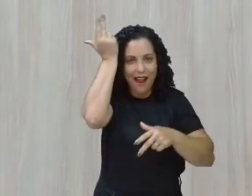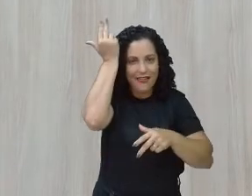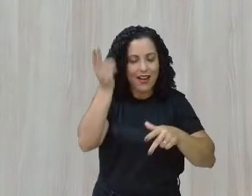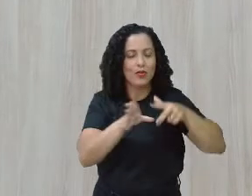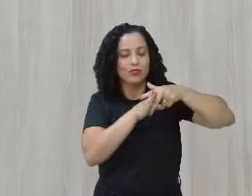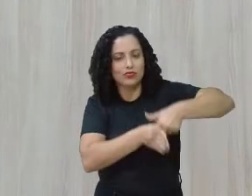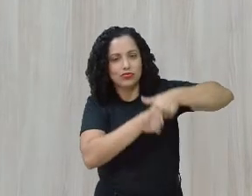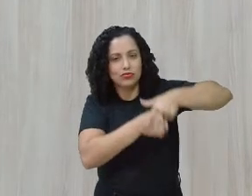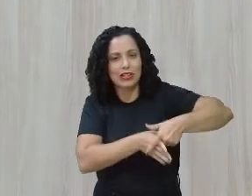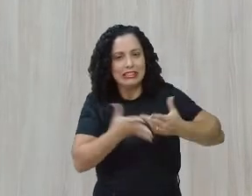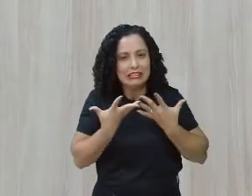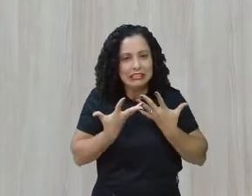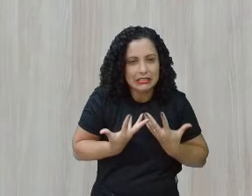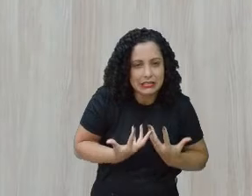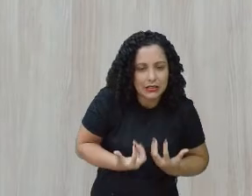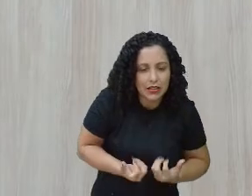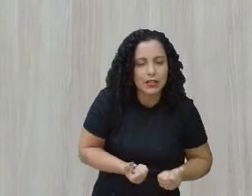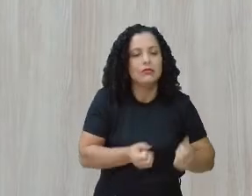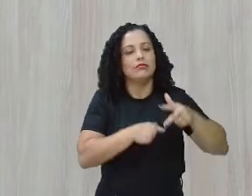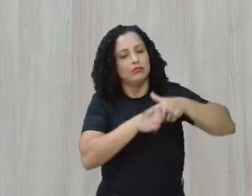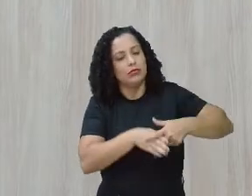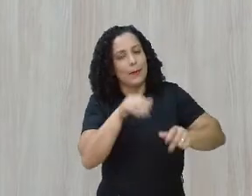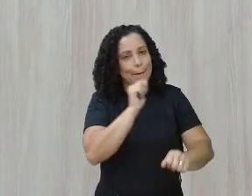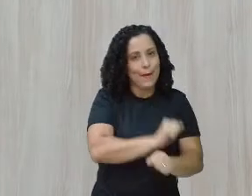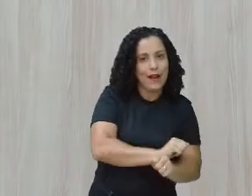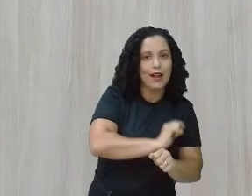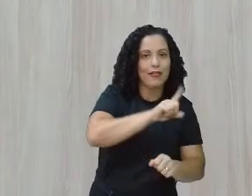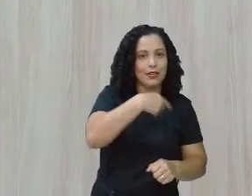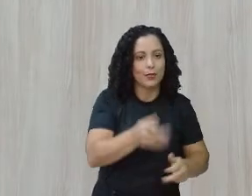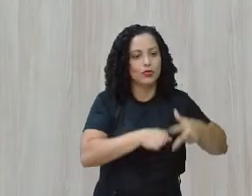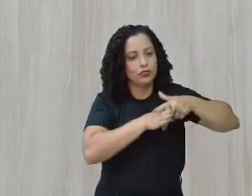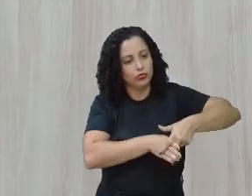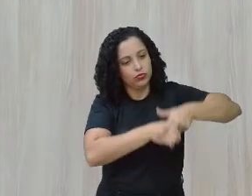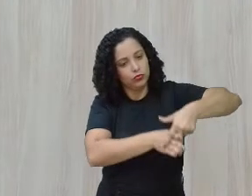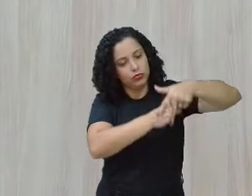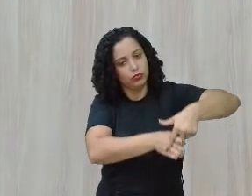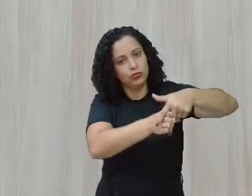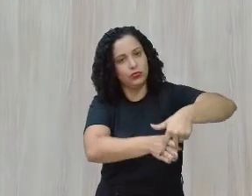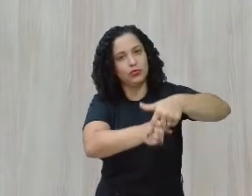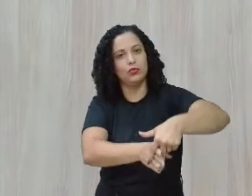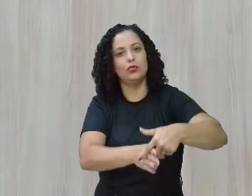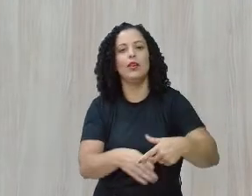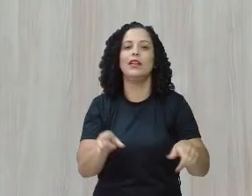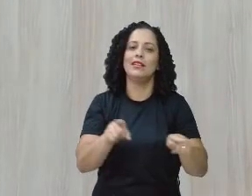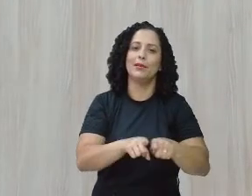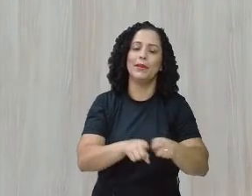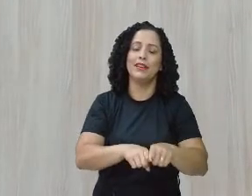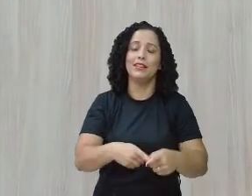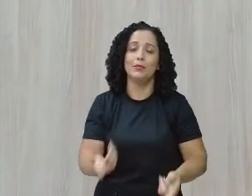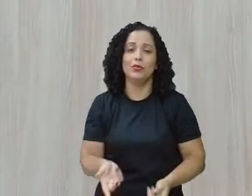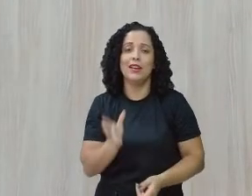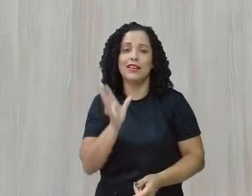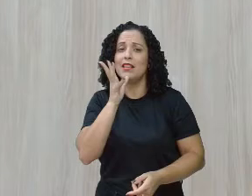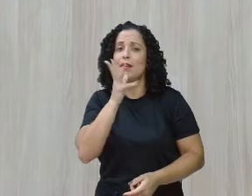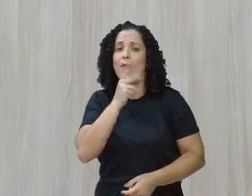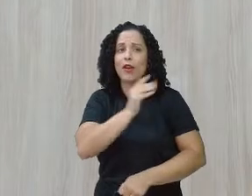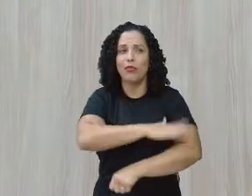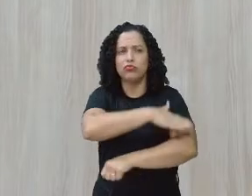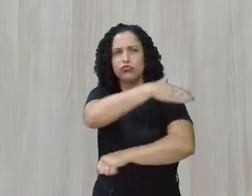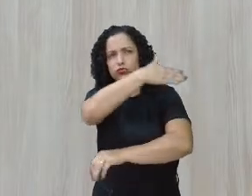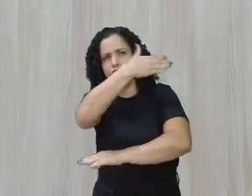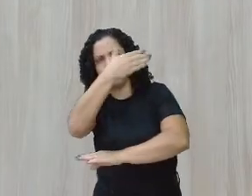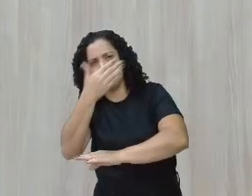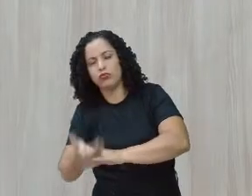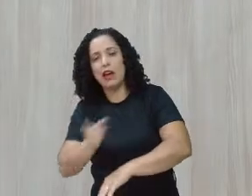para descansar e depois retomar a viagem. Então, a entrega de uma carta poderia durar dias, meses, afins, tá certo?